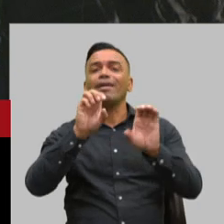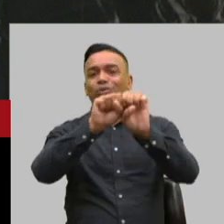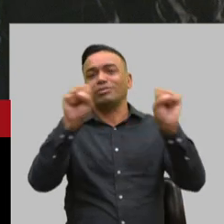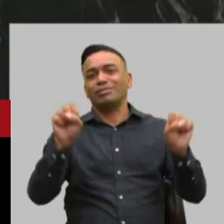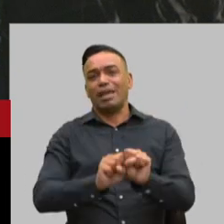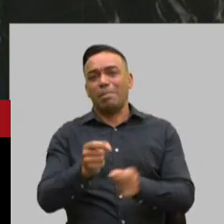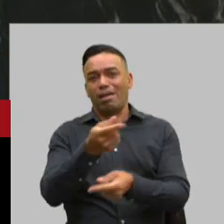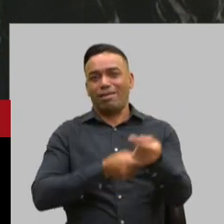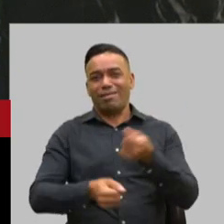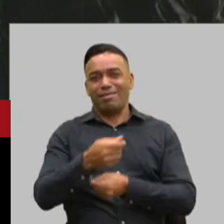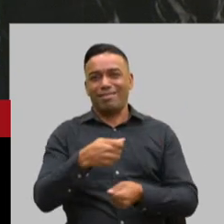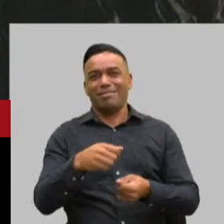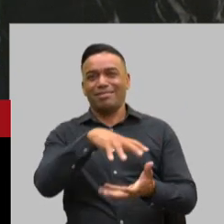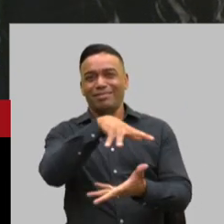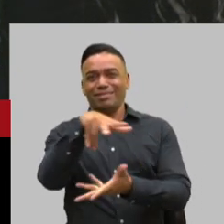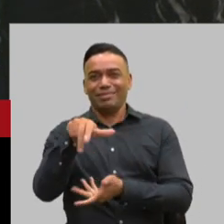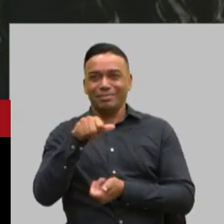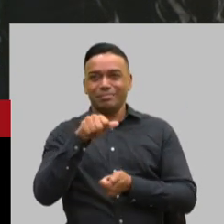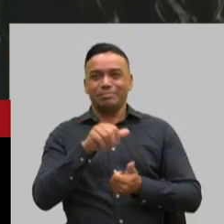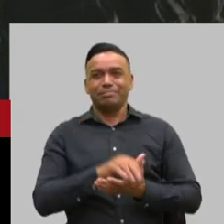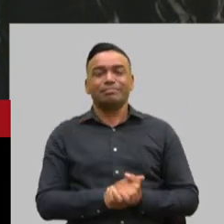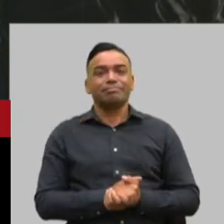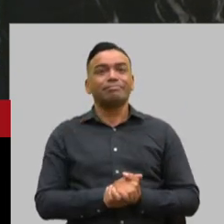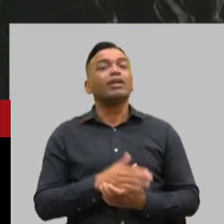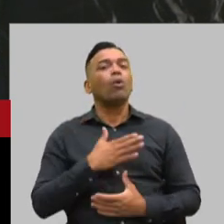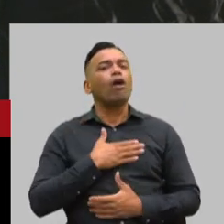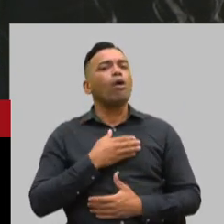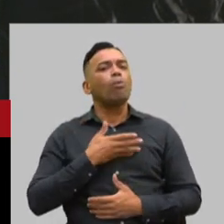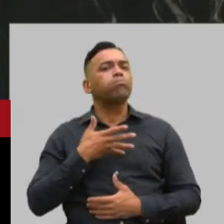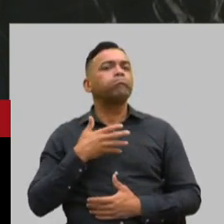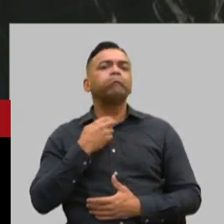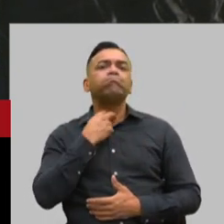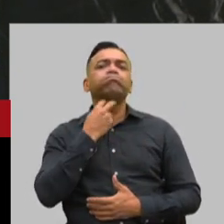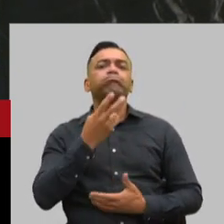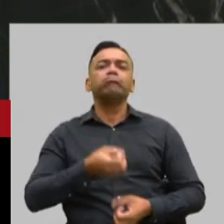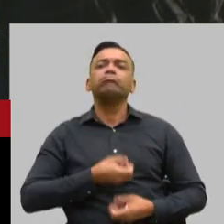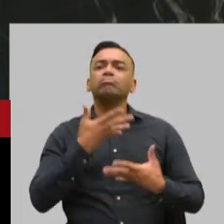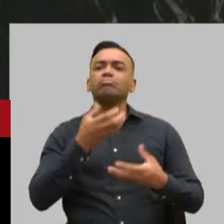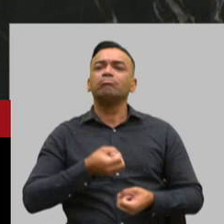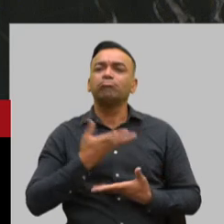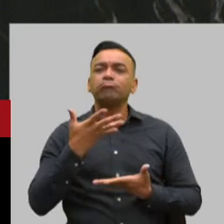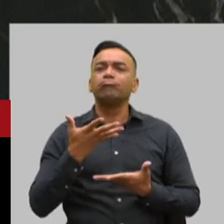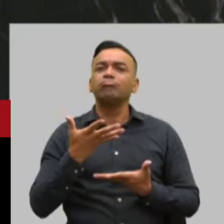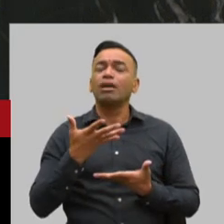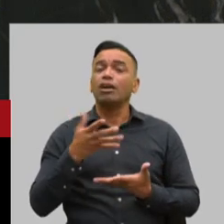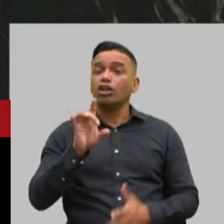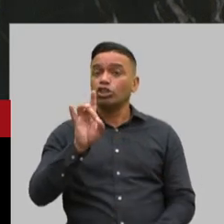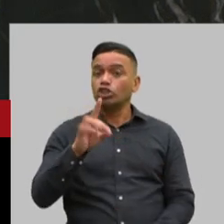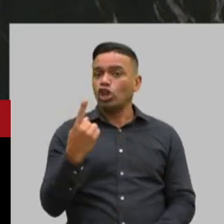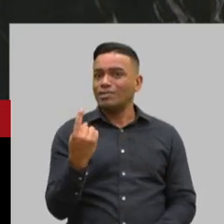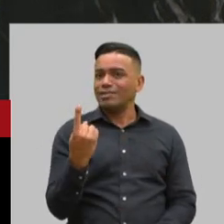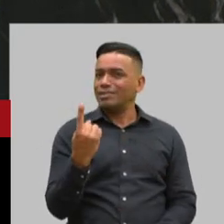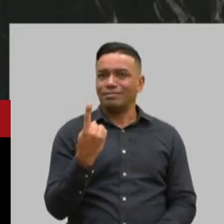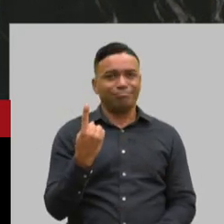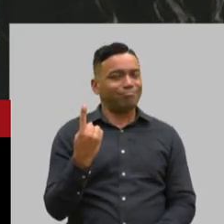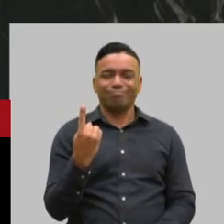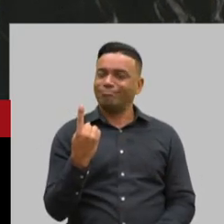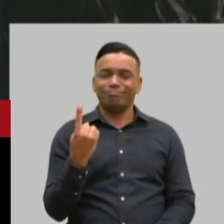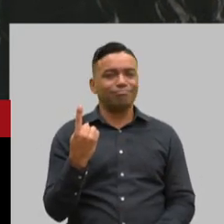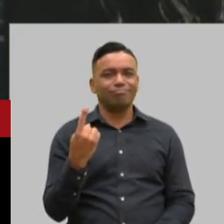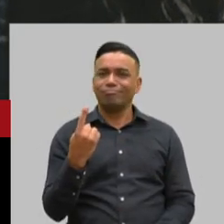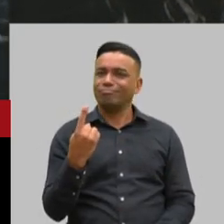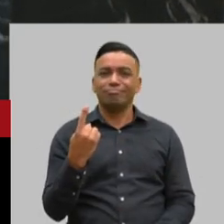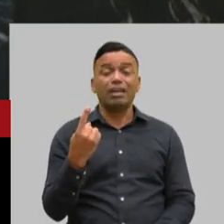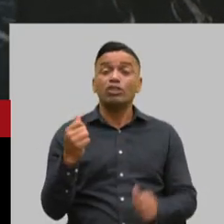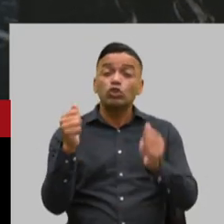palavra, eu sei então que não está sozinha, ela é coberta por rede de pessoas como vocês, todos que